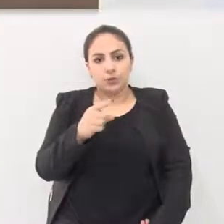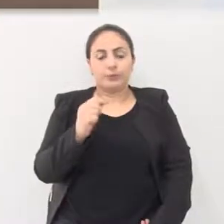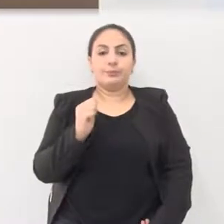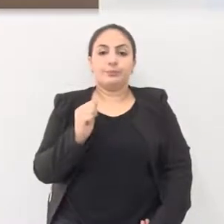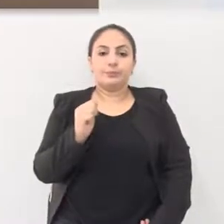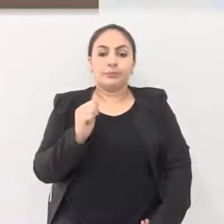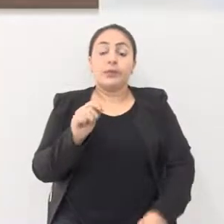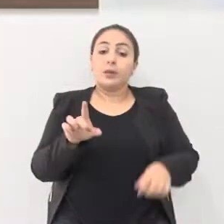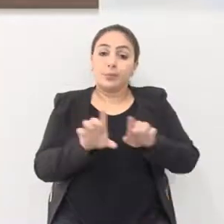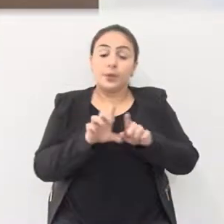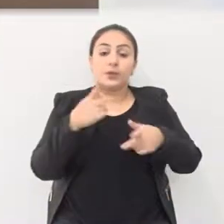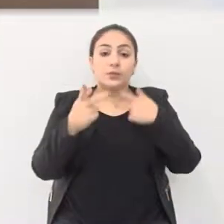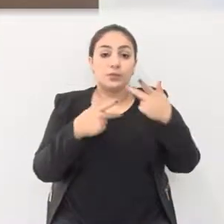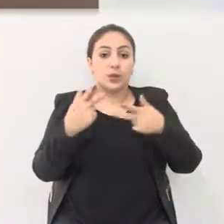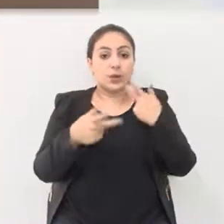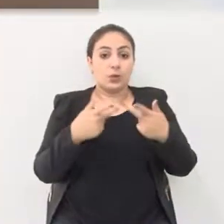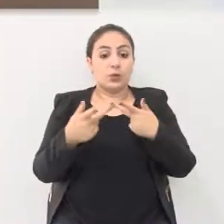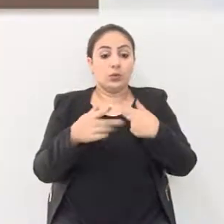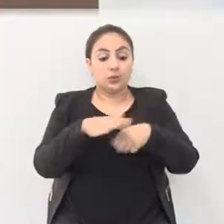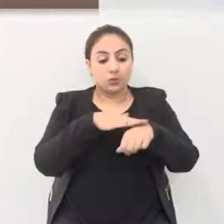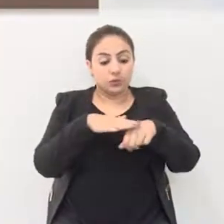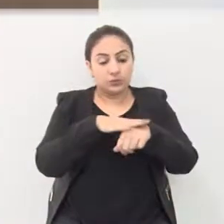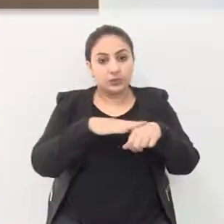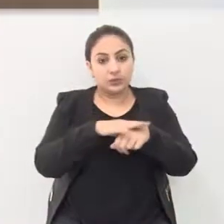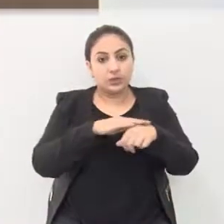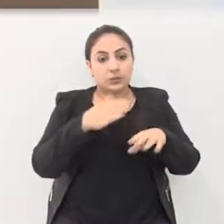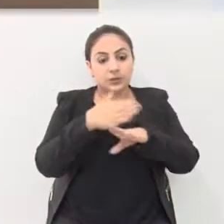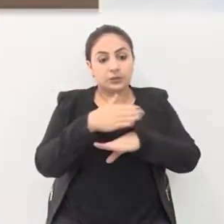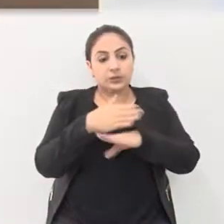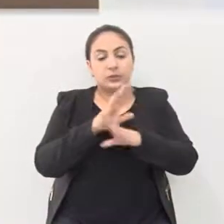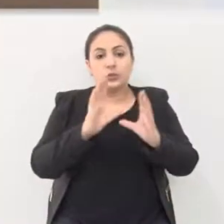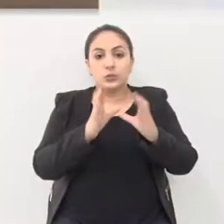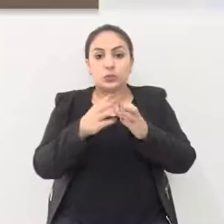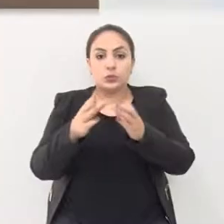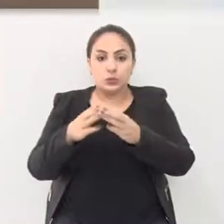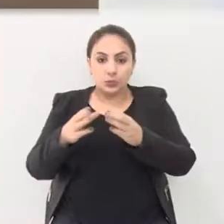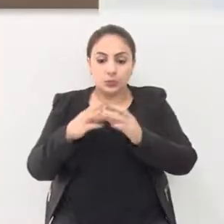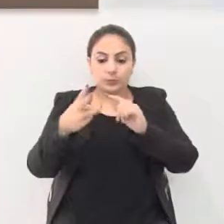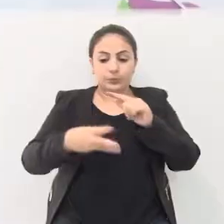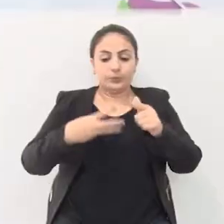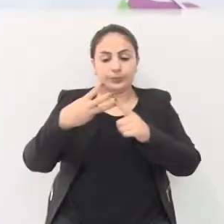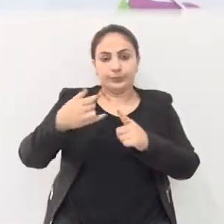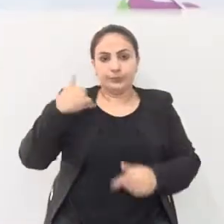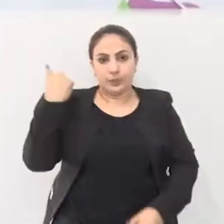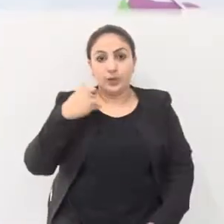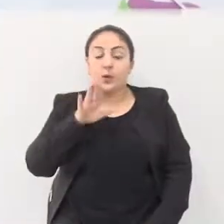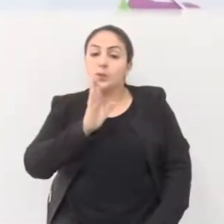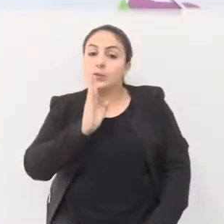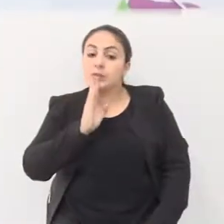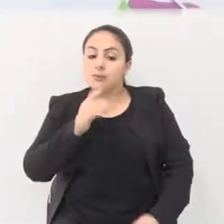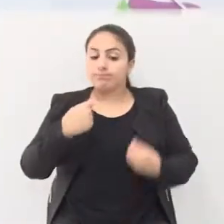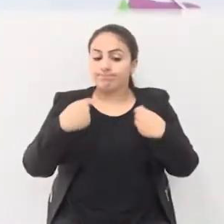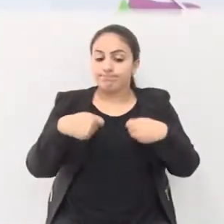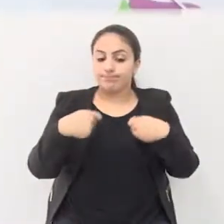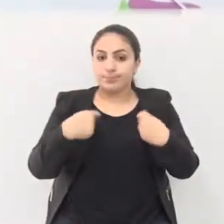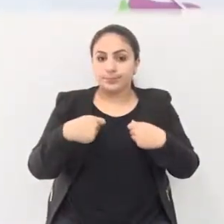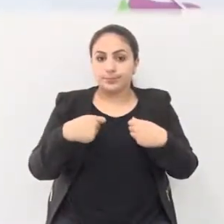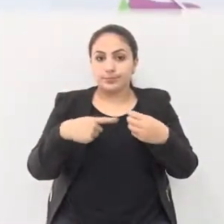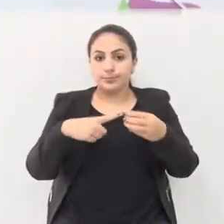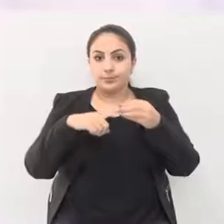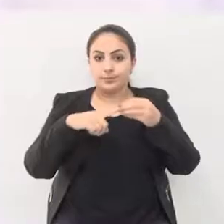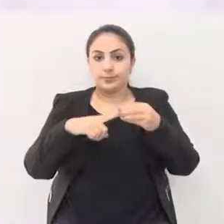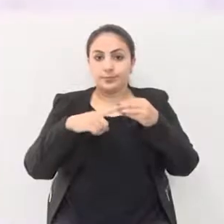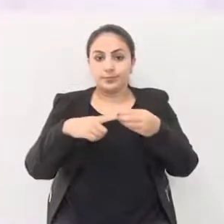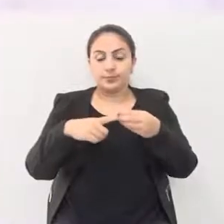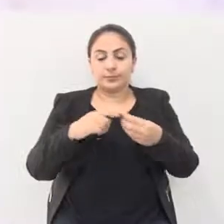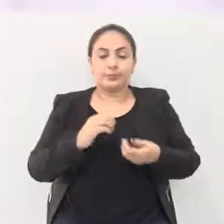Expediente também ressaltou que está conversando com os integrantes dos grupos da terceira idade e conhecendo as principais